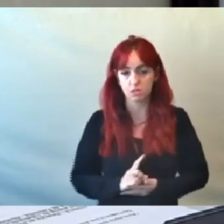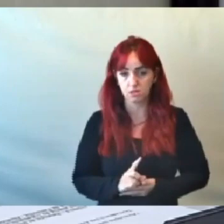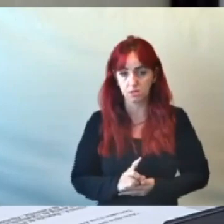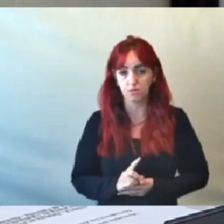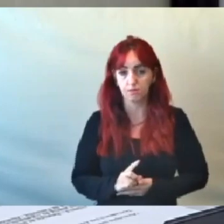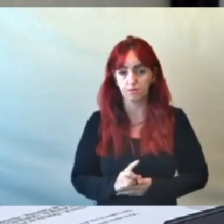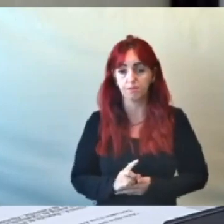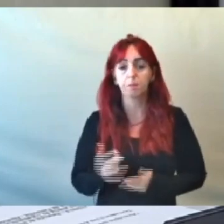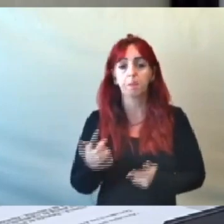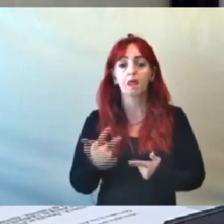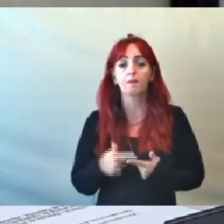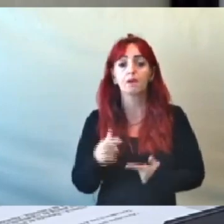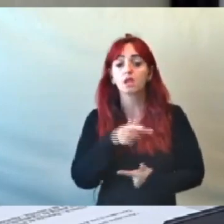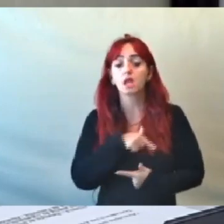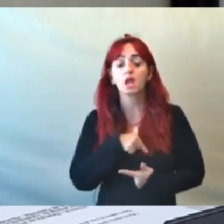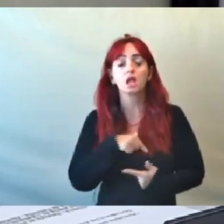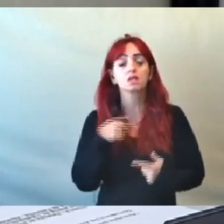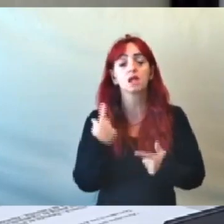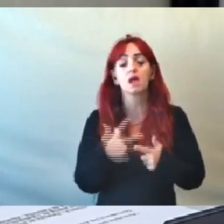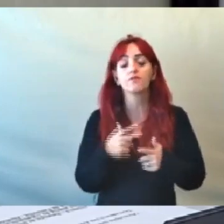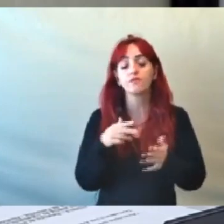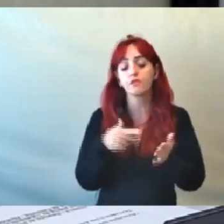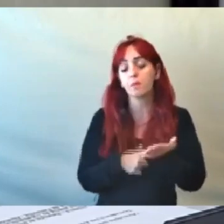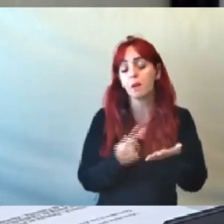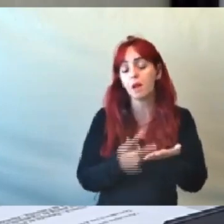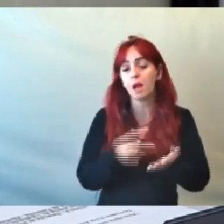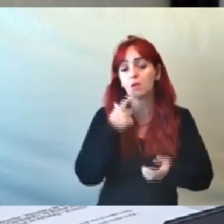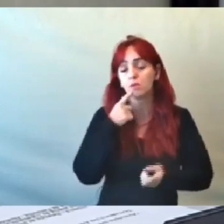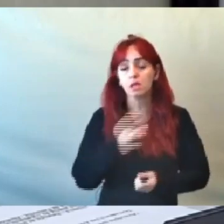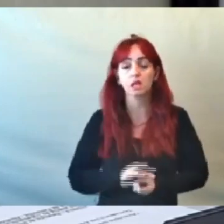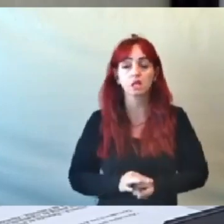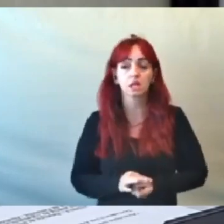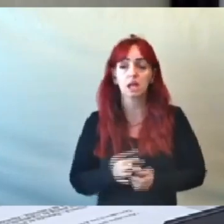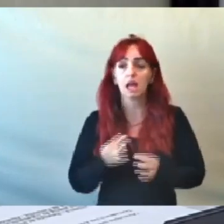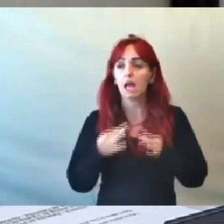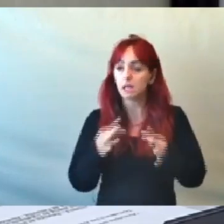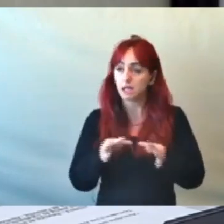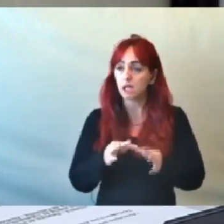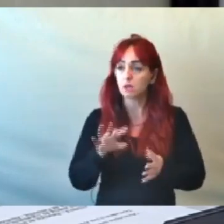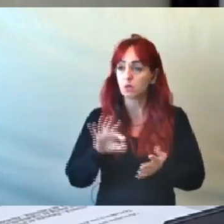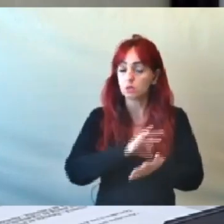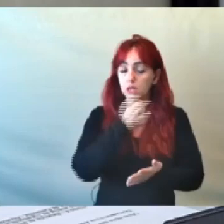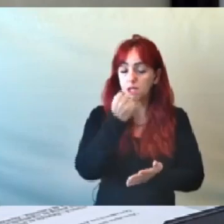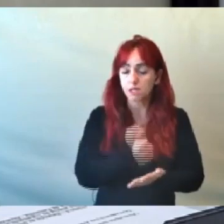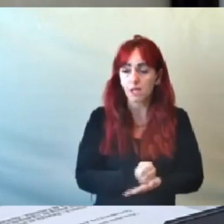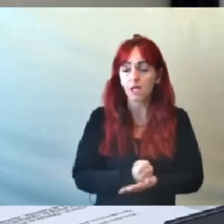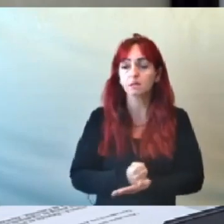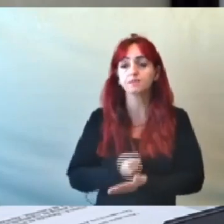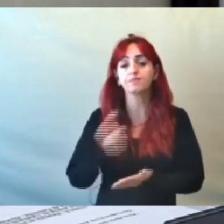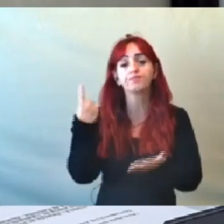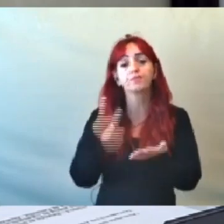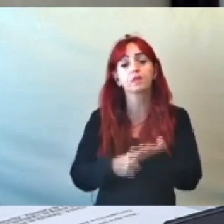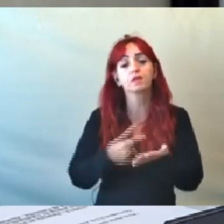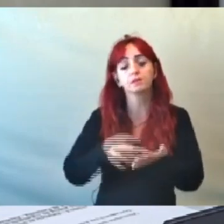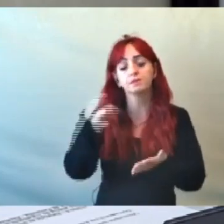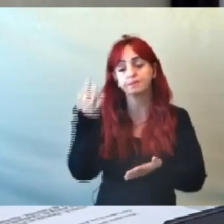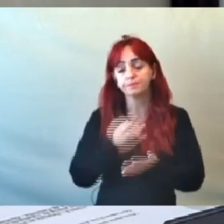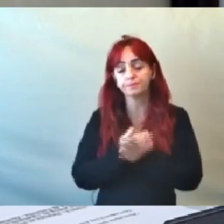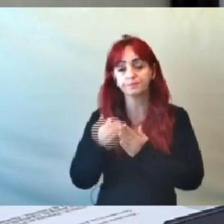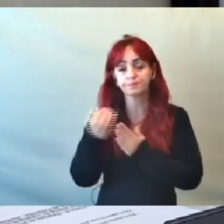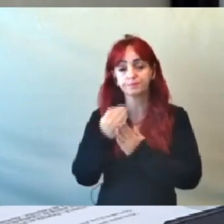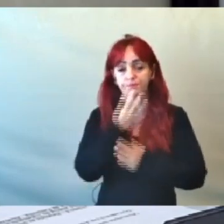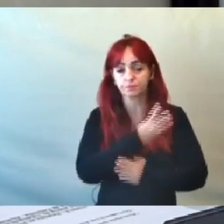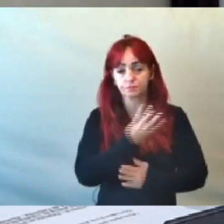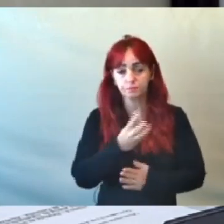que a técnica contratada garantiria classe 3 na Lagoa da Pampulha. Nós vimos contratos celebrados